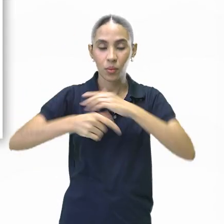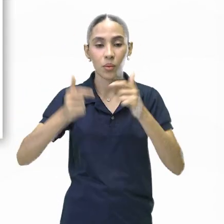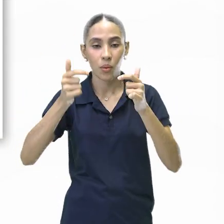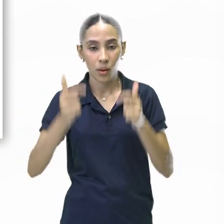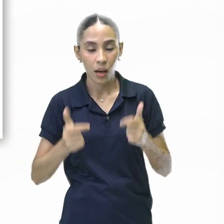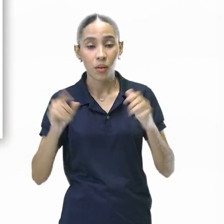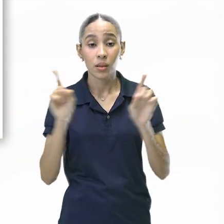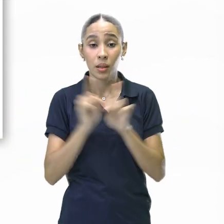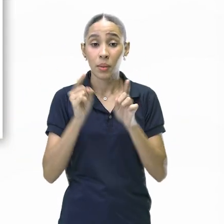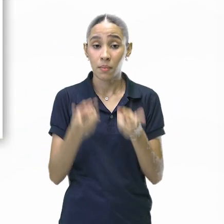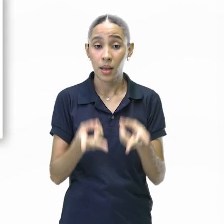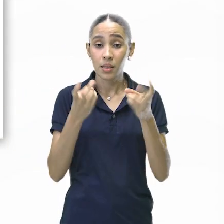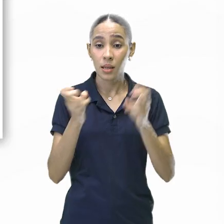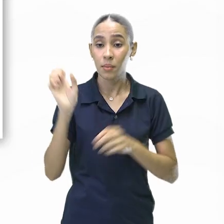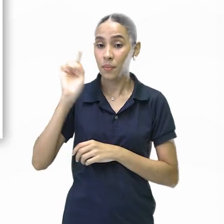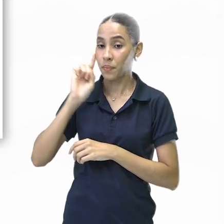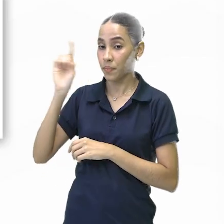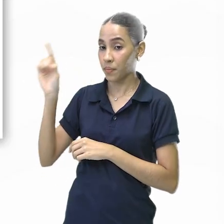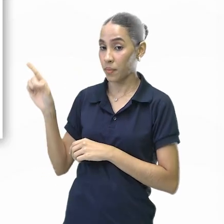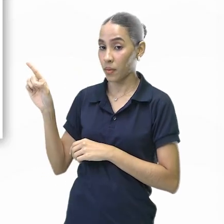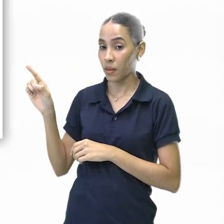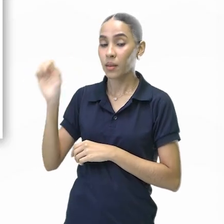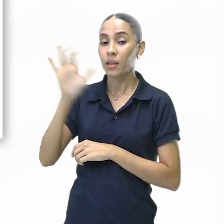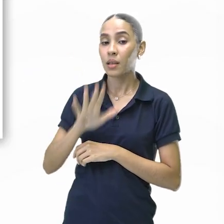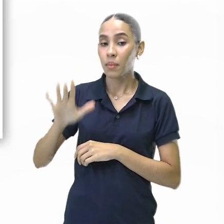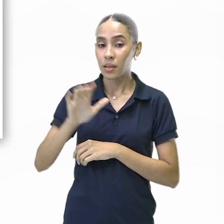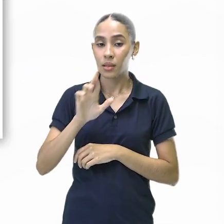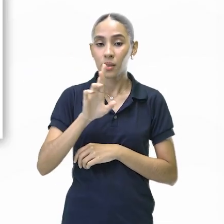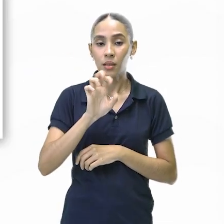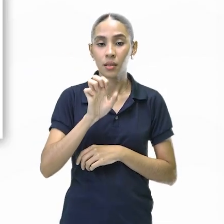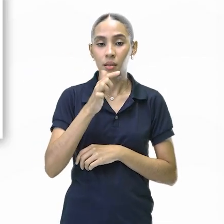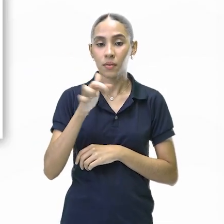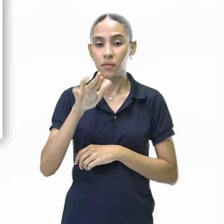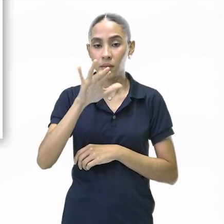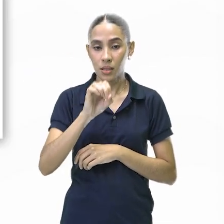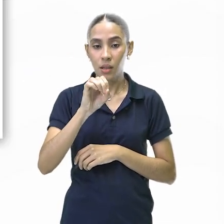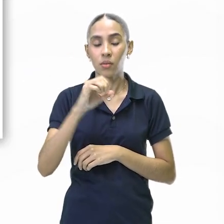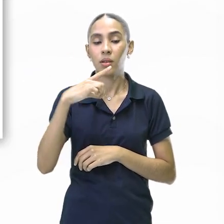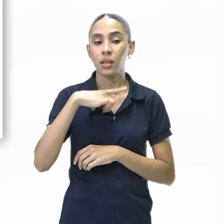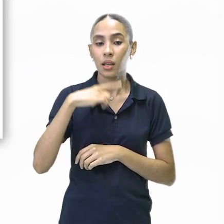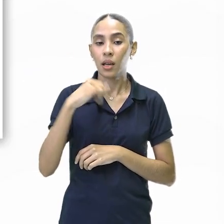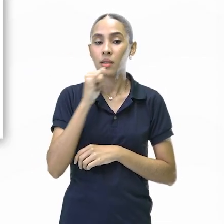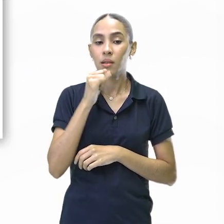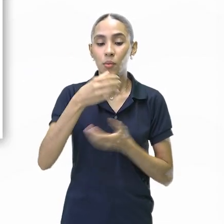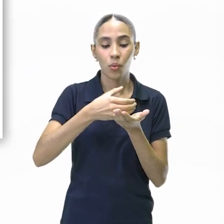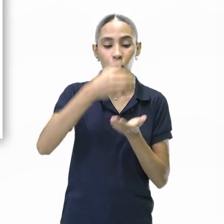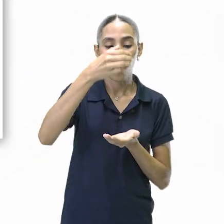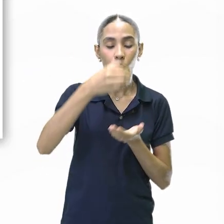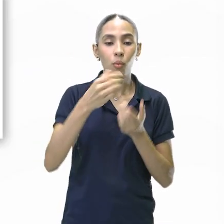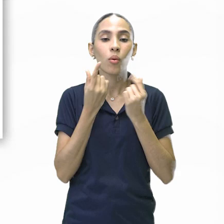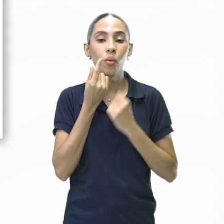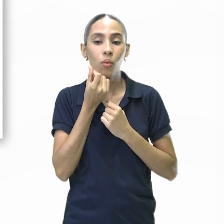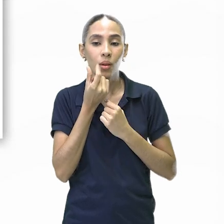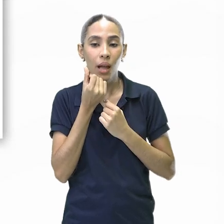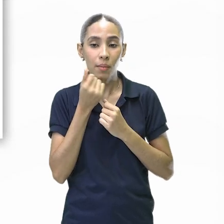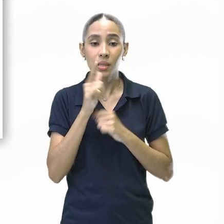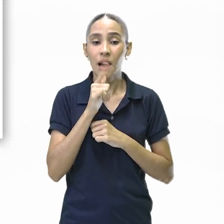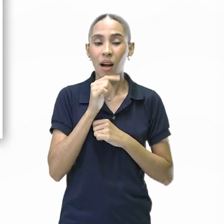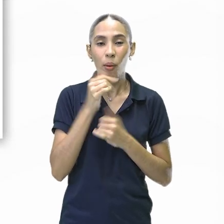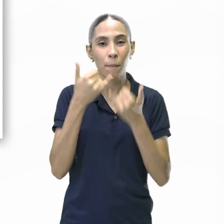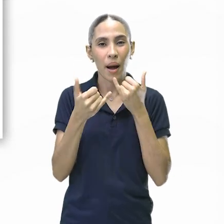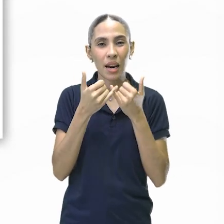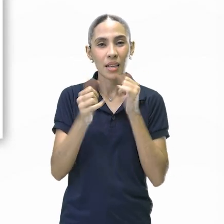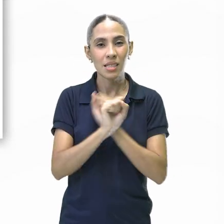aí você vê na imagem alguns exemplos de refração, né? Nós vemos aí a imagem do copo com o lápis na água, parece que o lápis